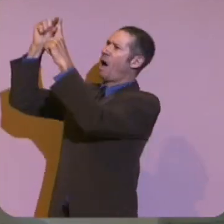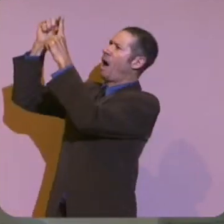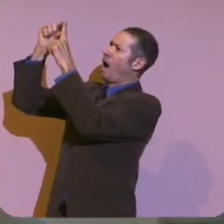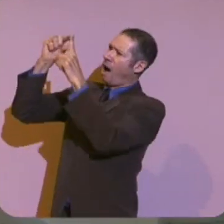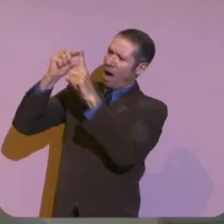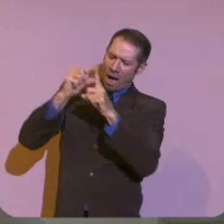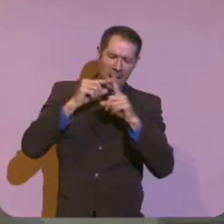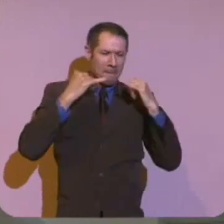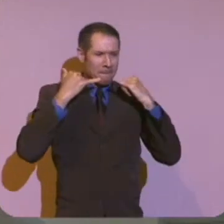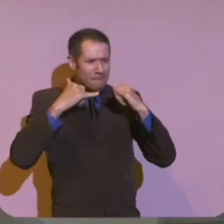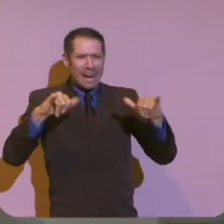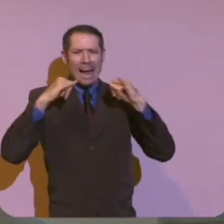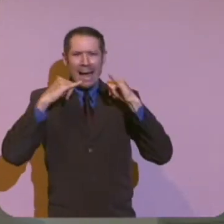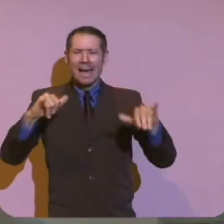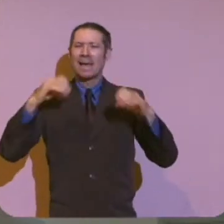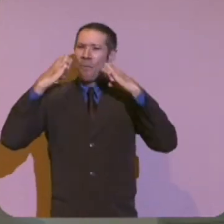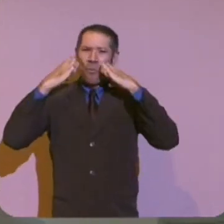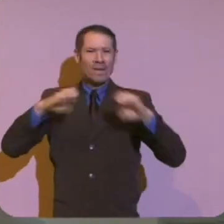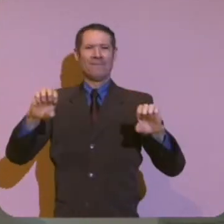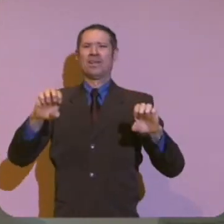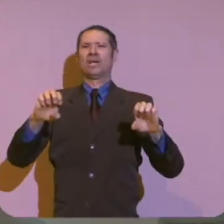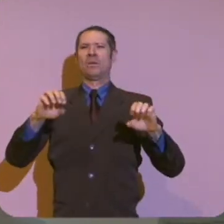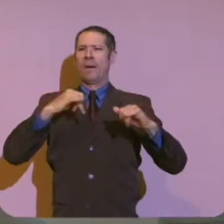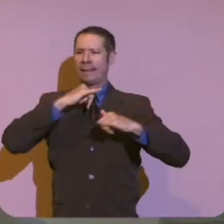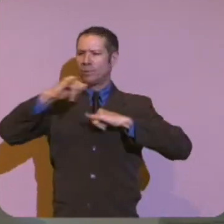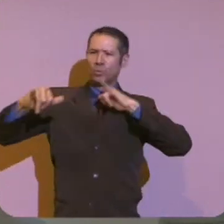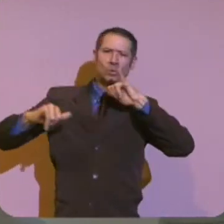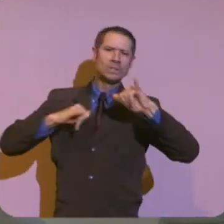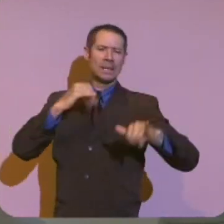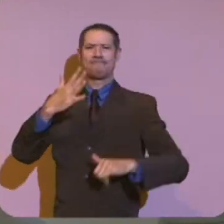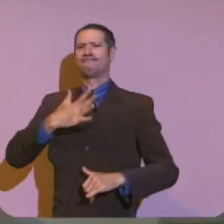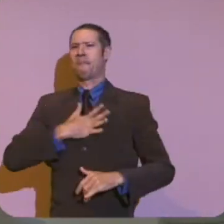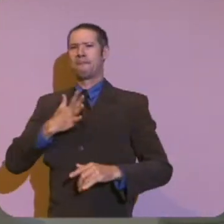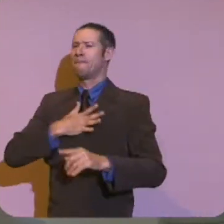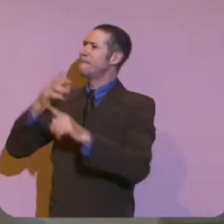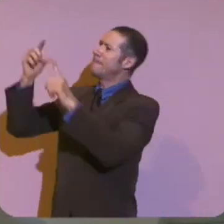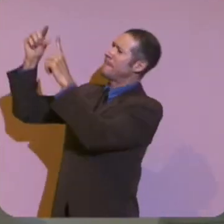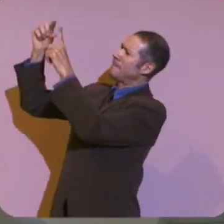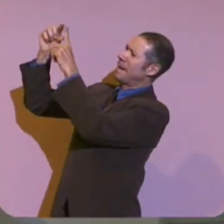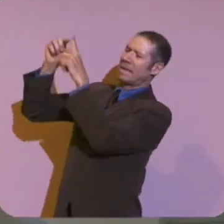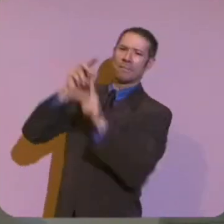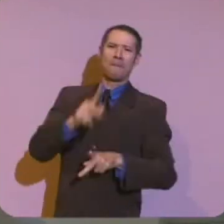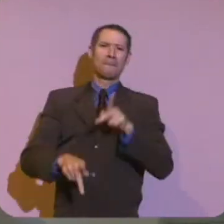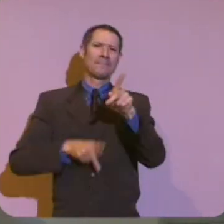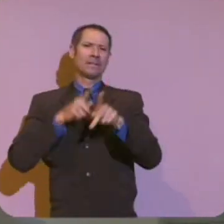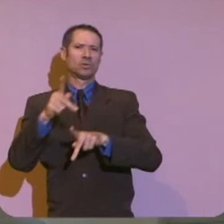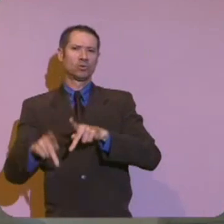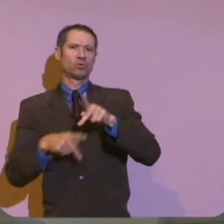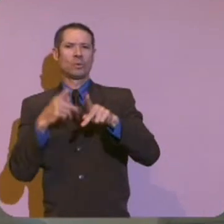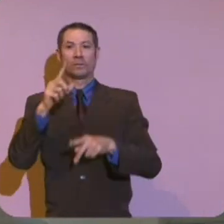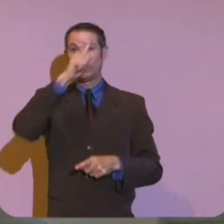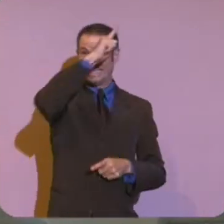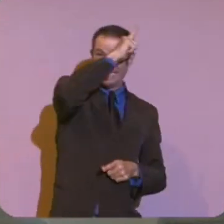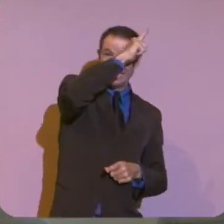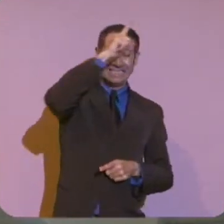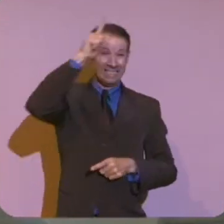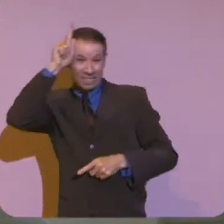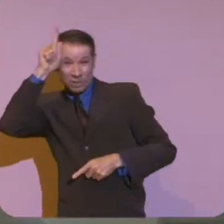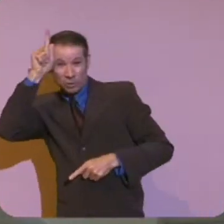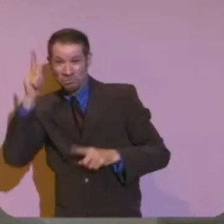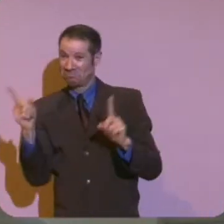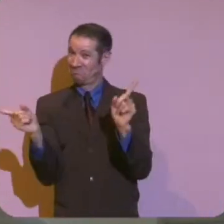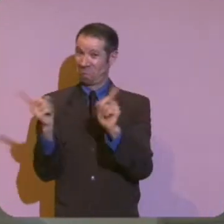mundo todo e vai anunciar a minha mensagem àqueles que são gentios, que não